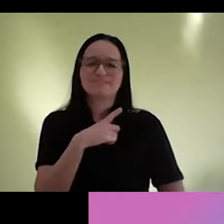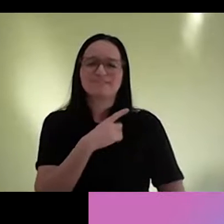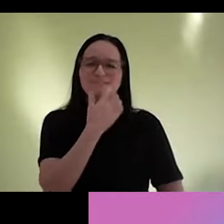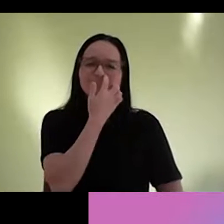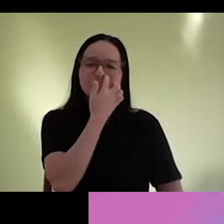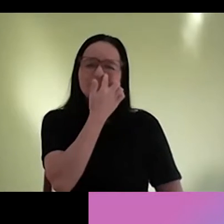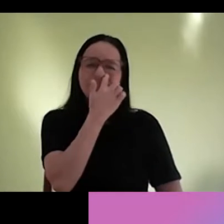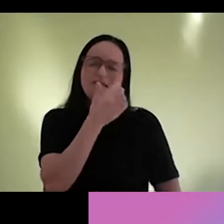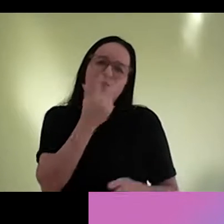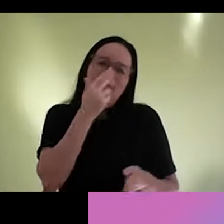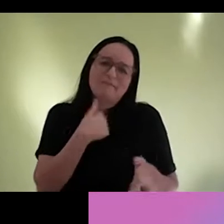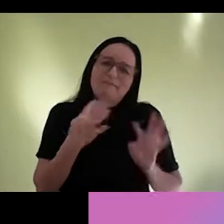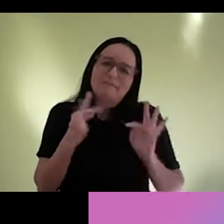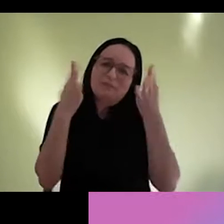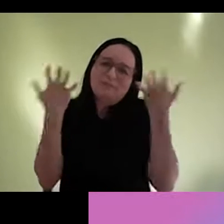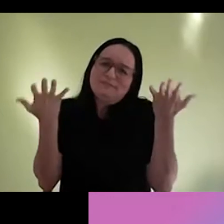tecnologia né gente